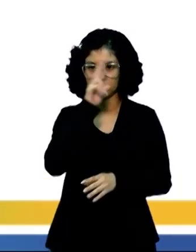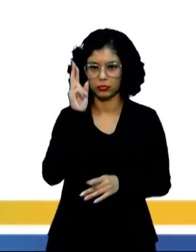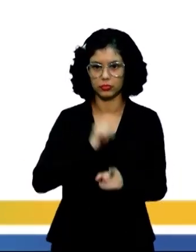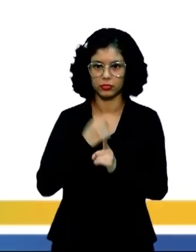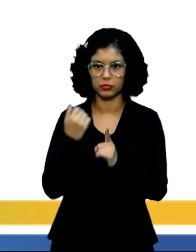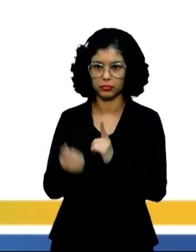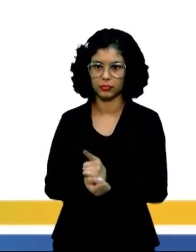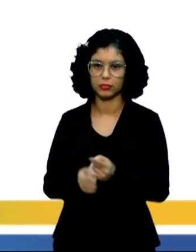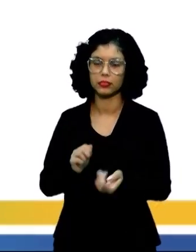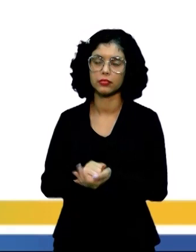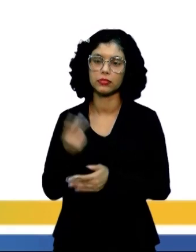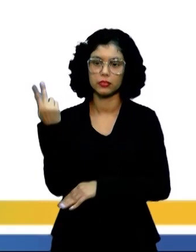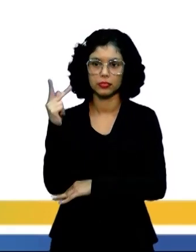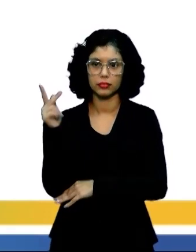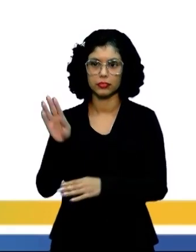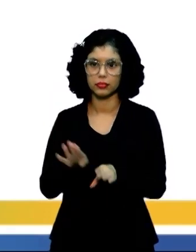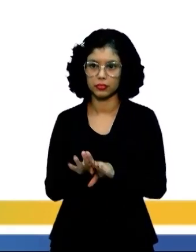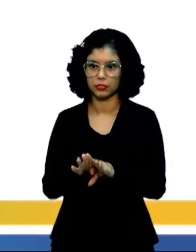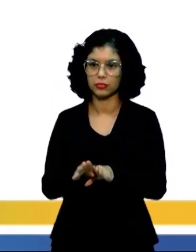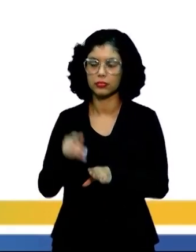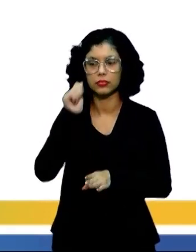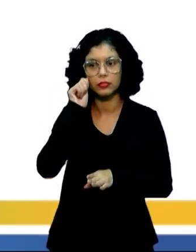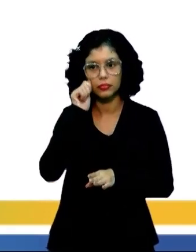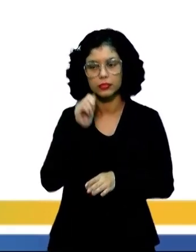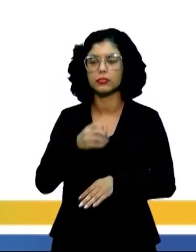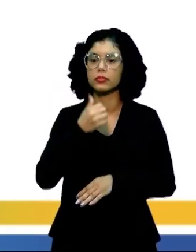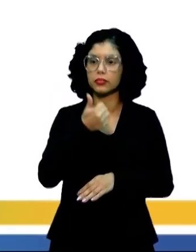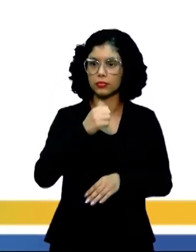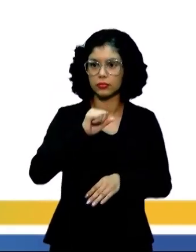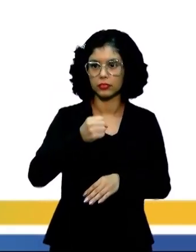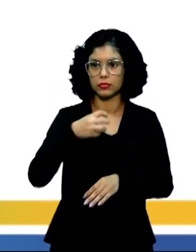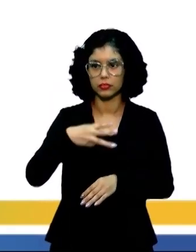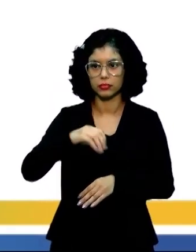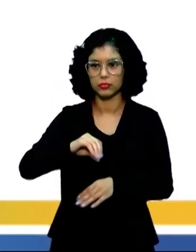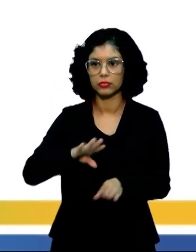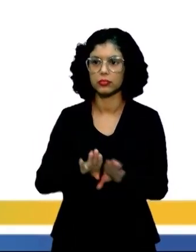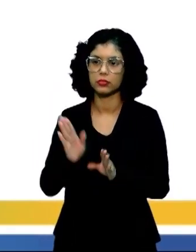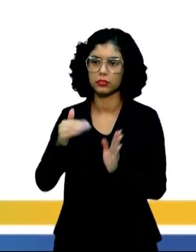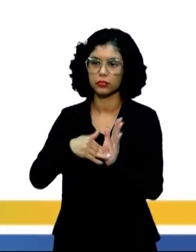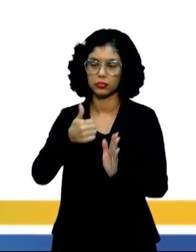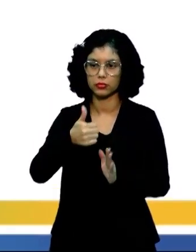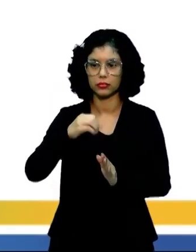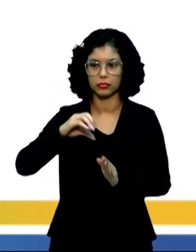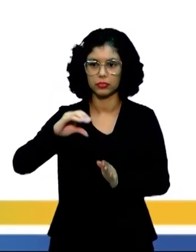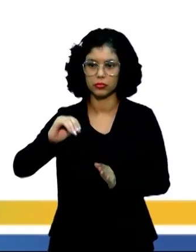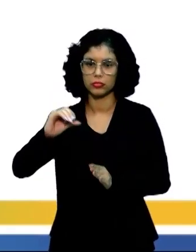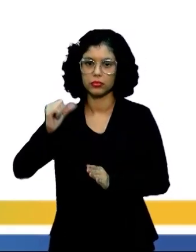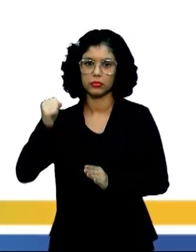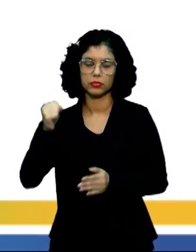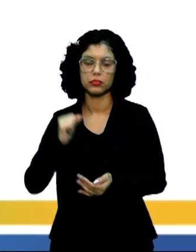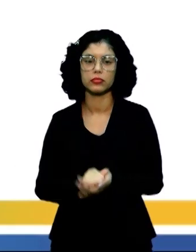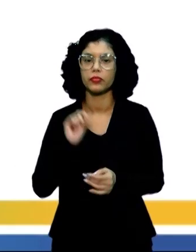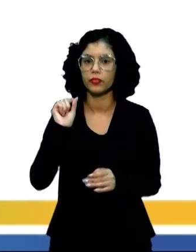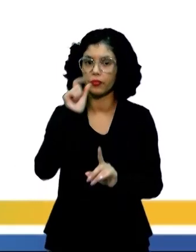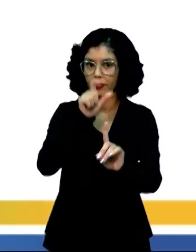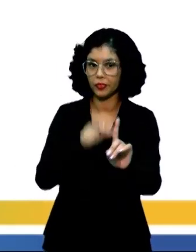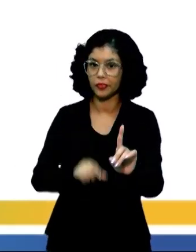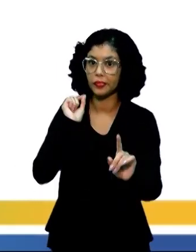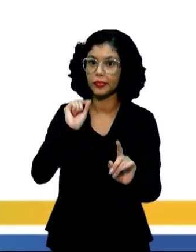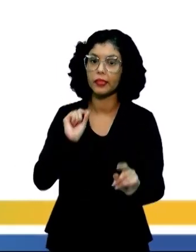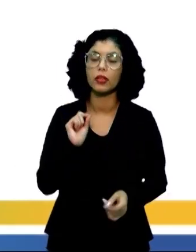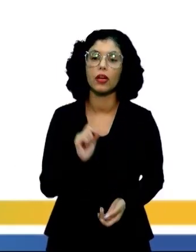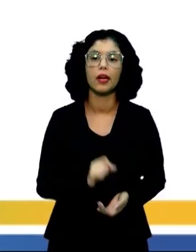contexto histórico-social do período em que o autor viveu, 1839 a 1908, o que se refere à